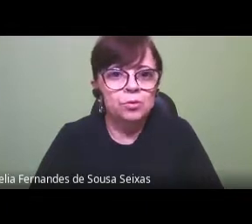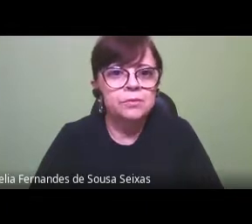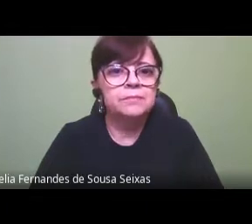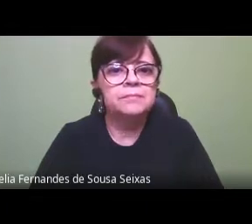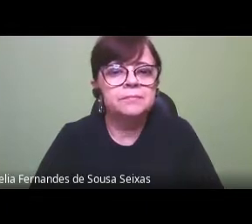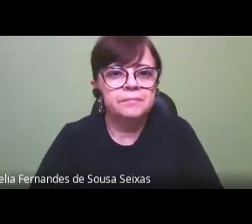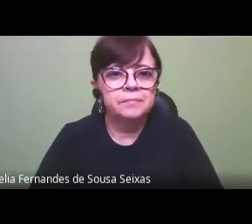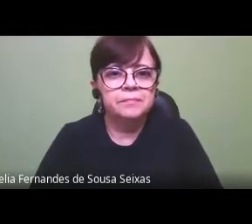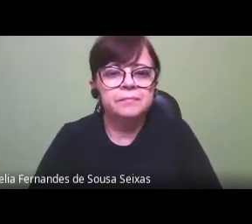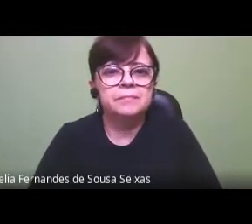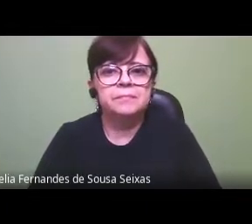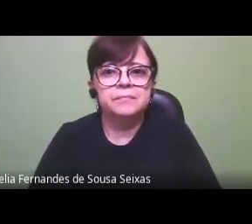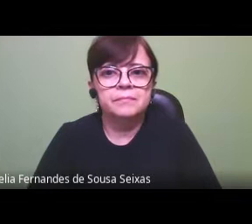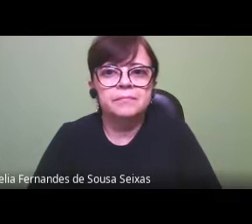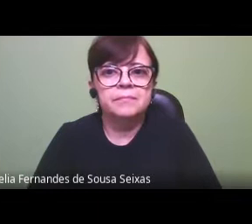Domingo.